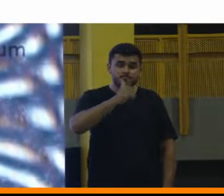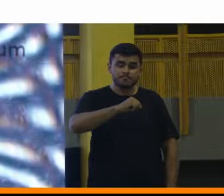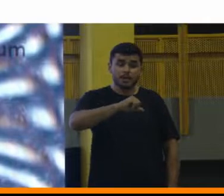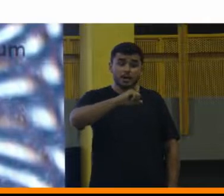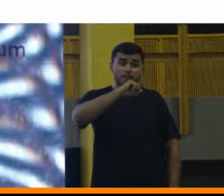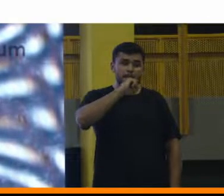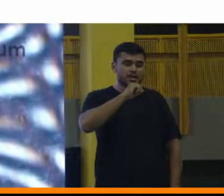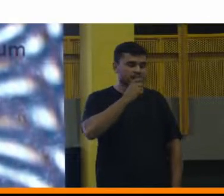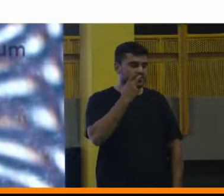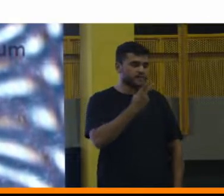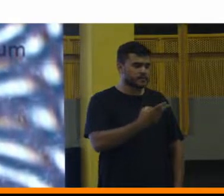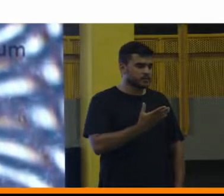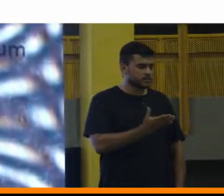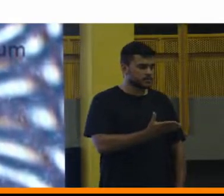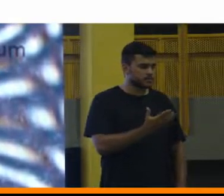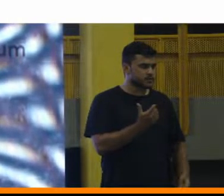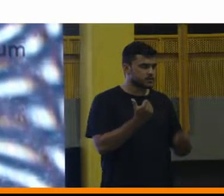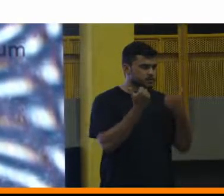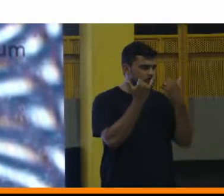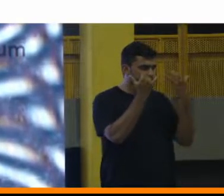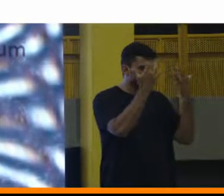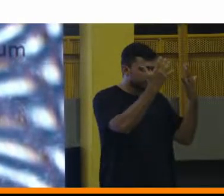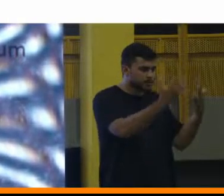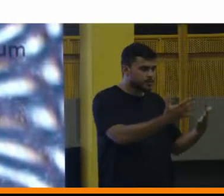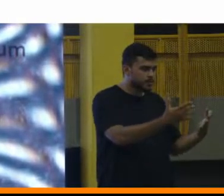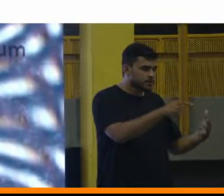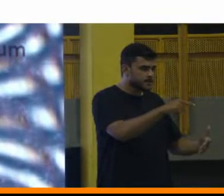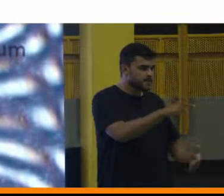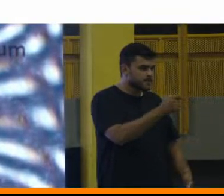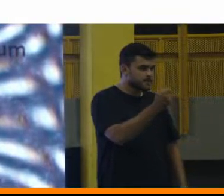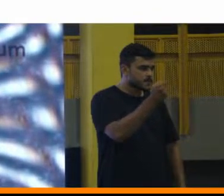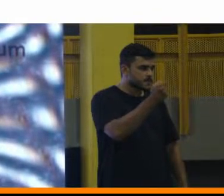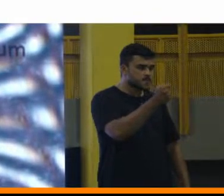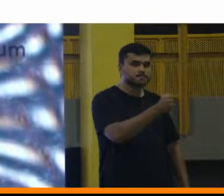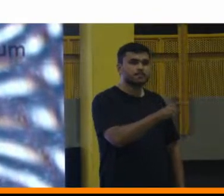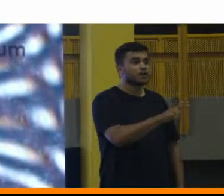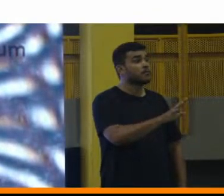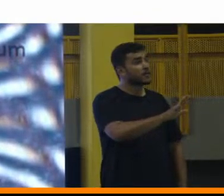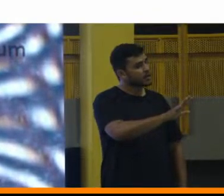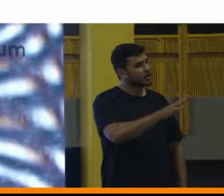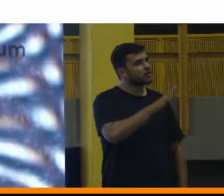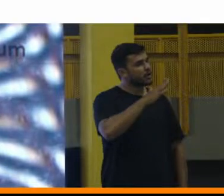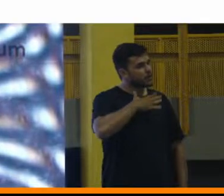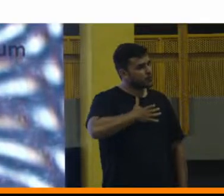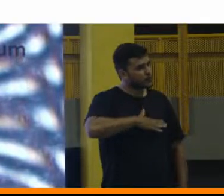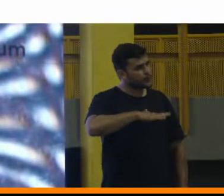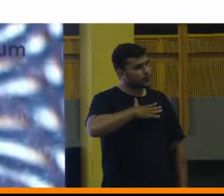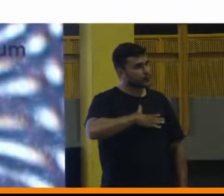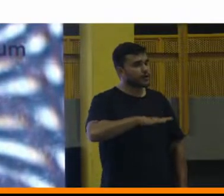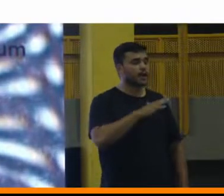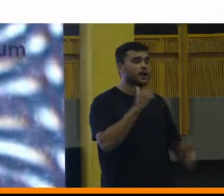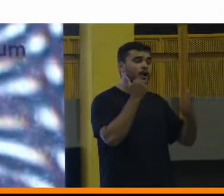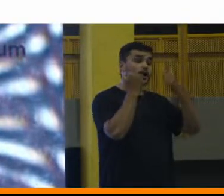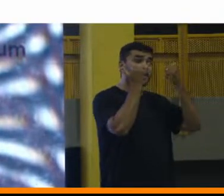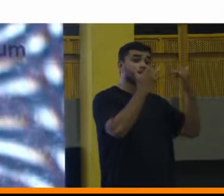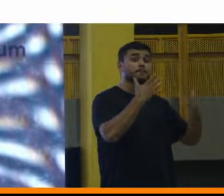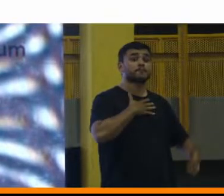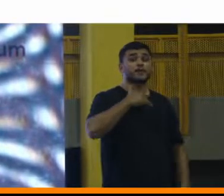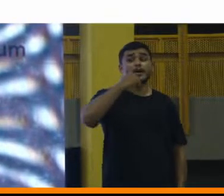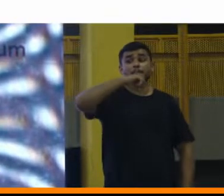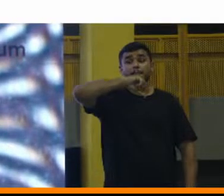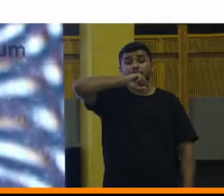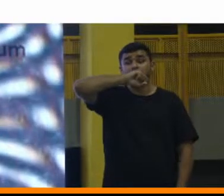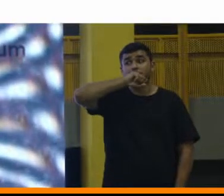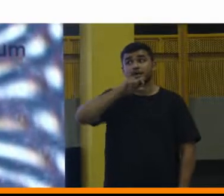intelectual no filho. Aí a mãe, que estudou, a minha não teve esse privilégio. A minha mãe, ela parou na